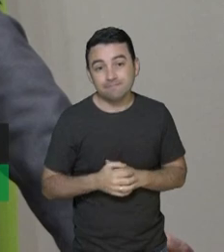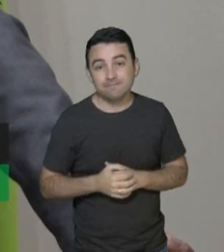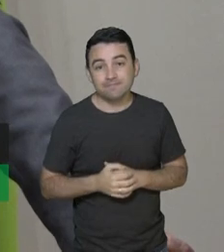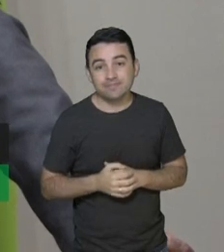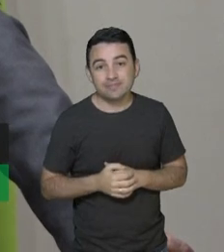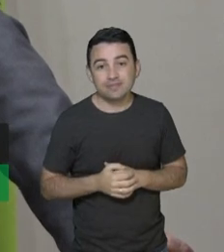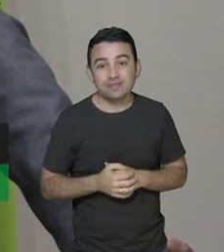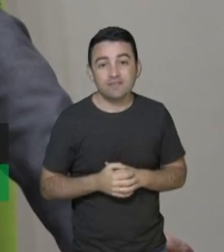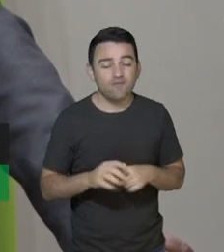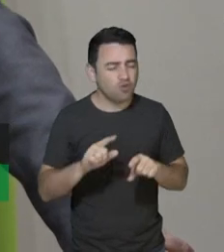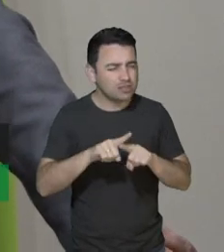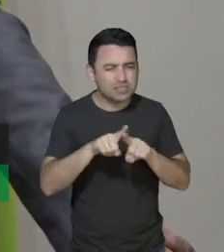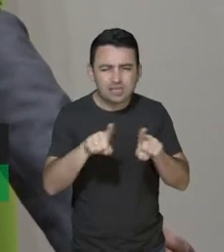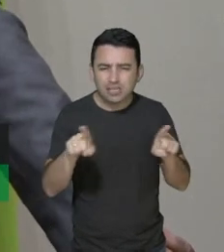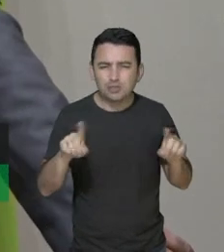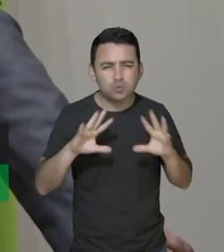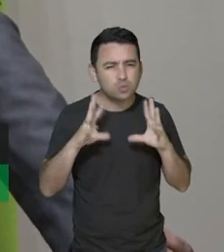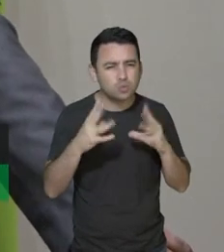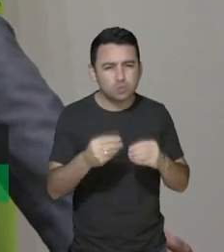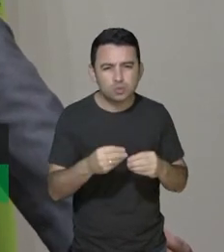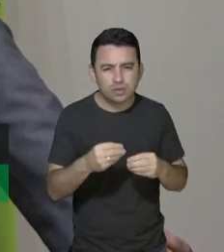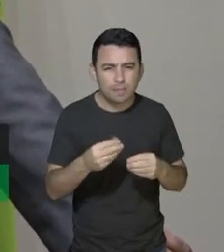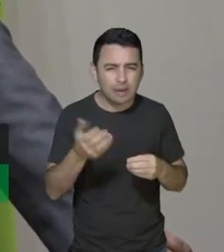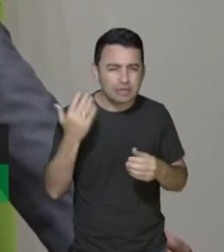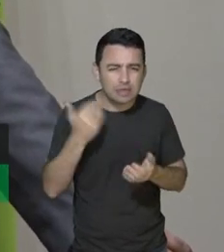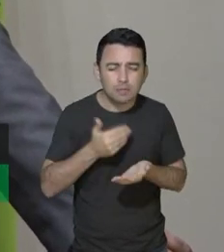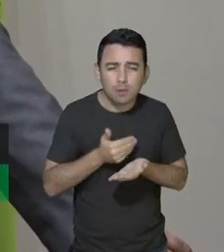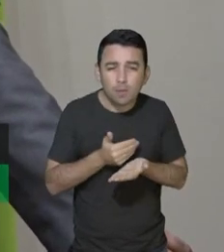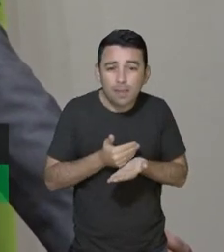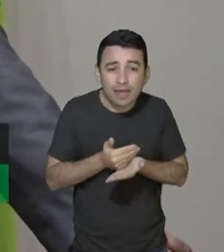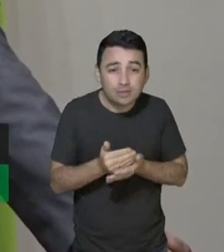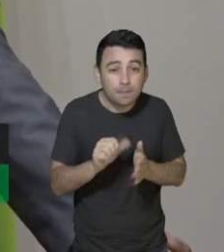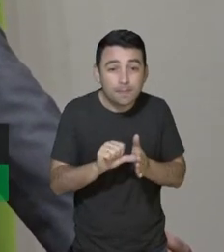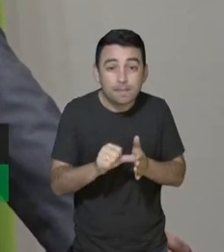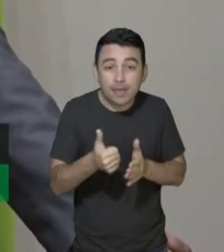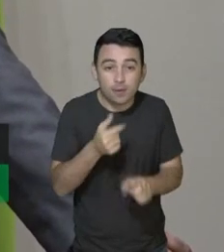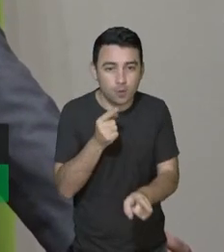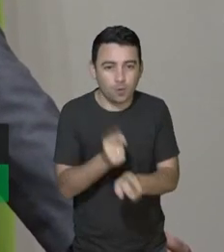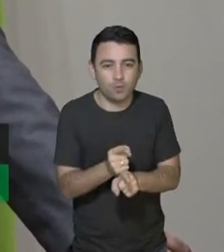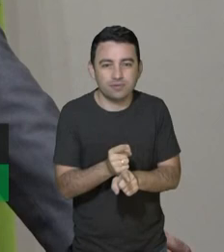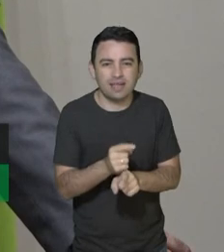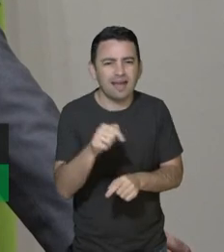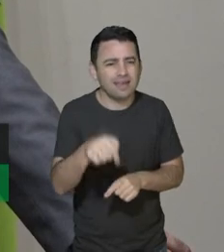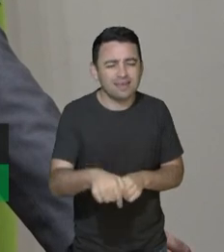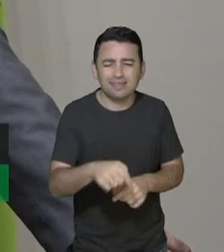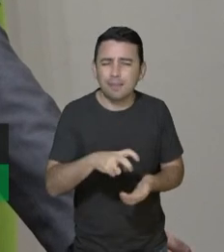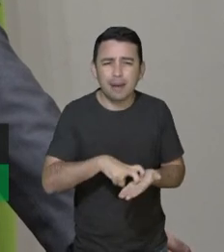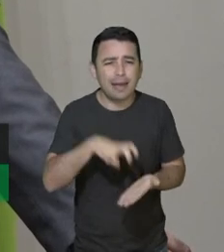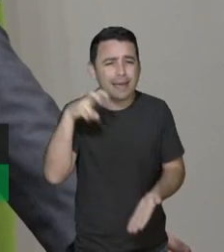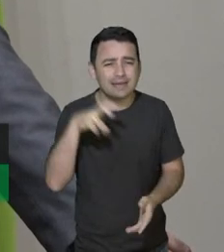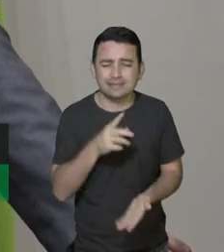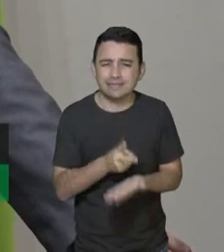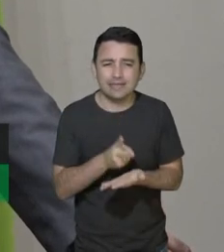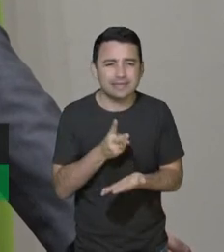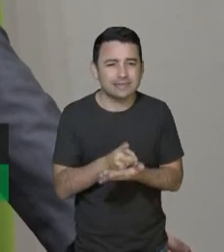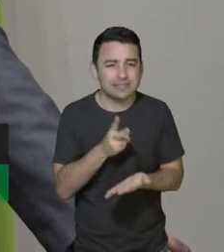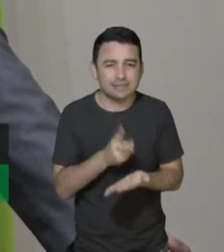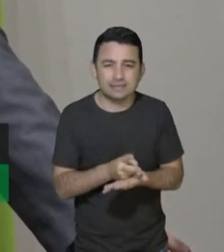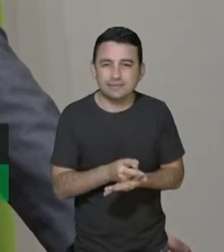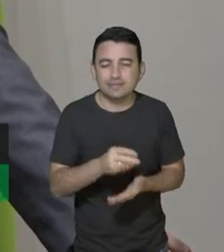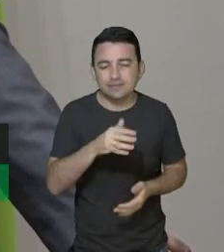Carrego de vocês todos, já a partir do primeiro que a gente encontra aqui, todas as manhãs. Levo de